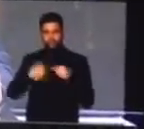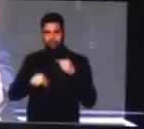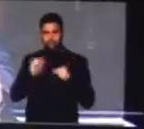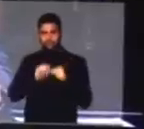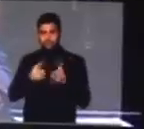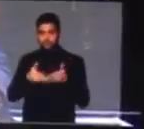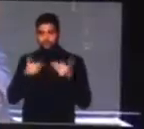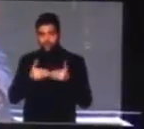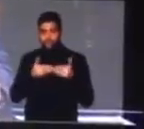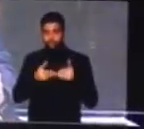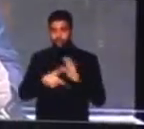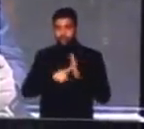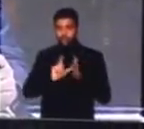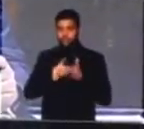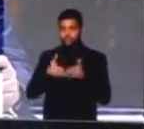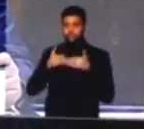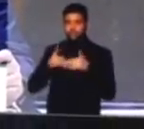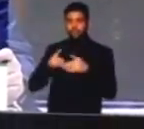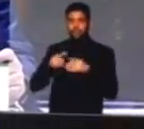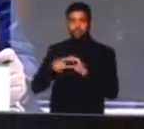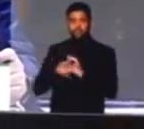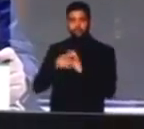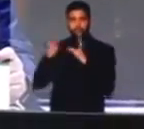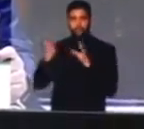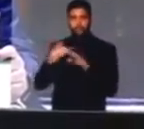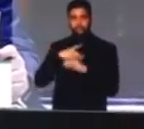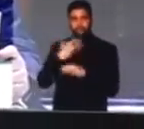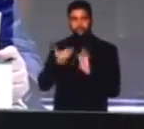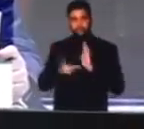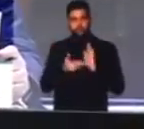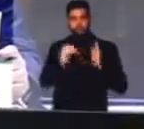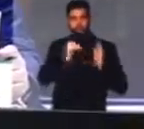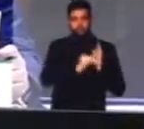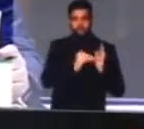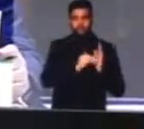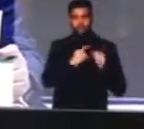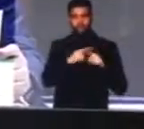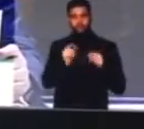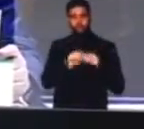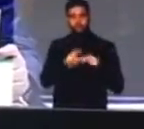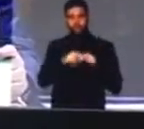de fazer referidos empréstimos e o dever de transparência